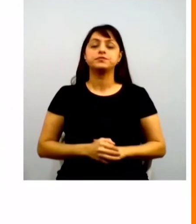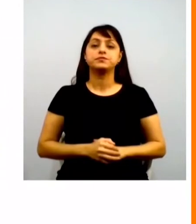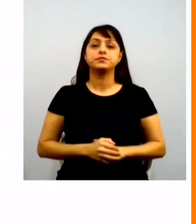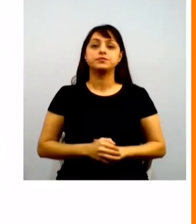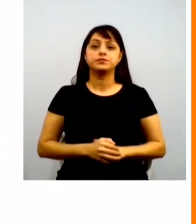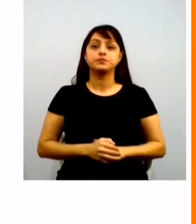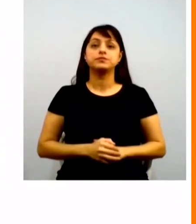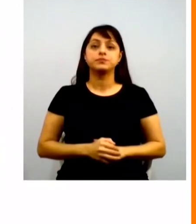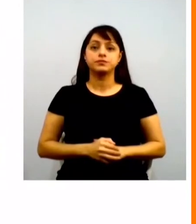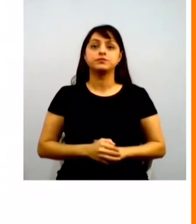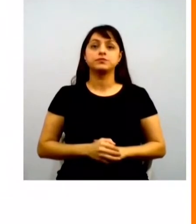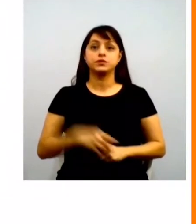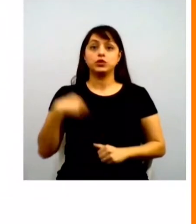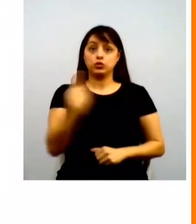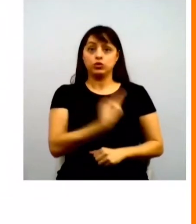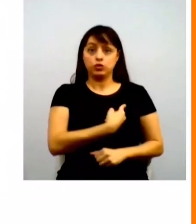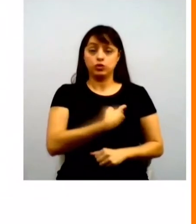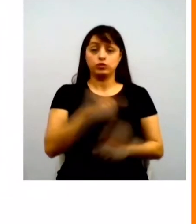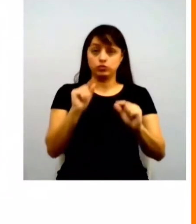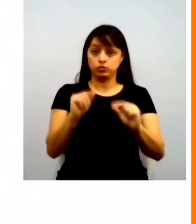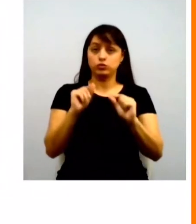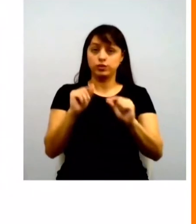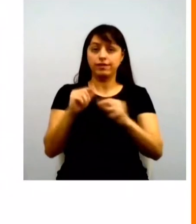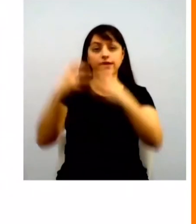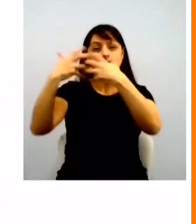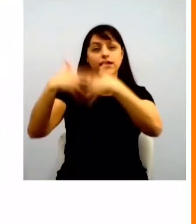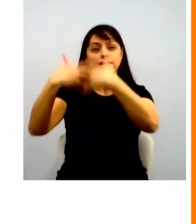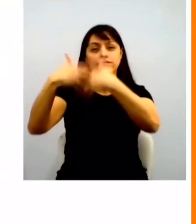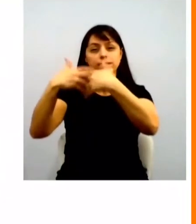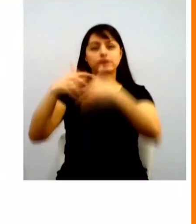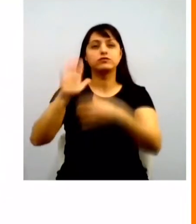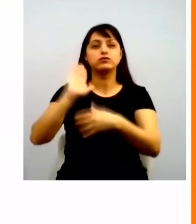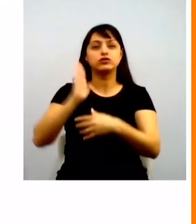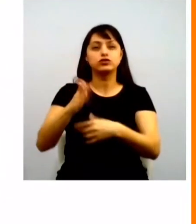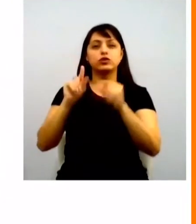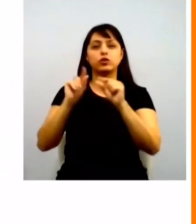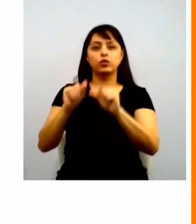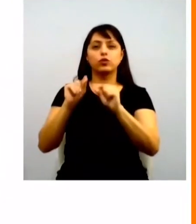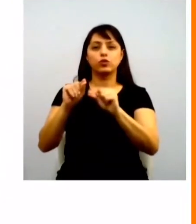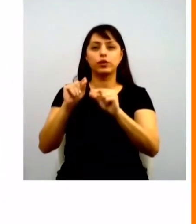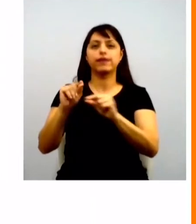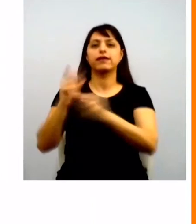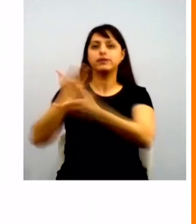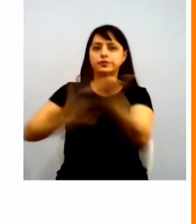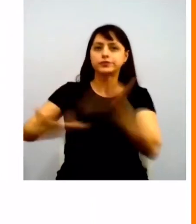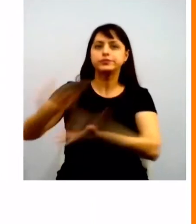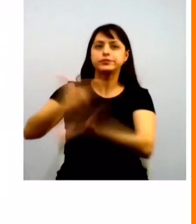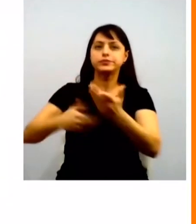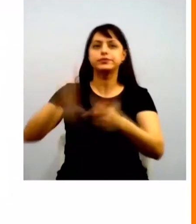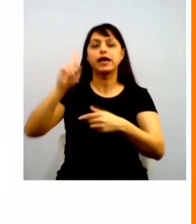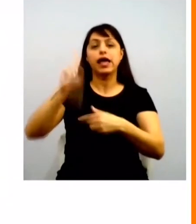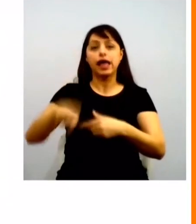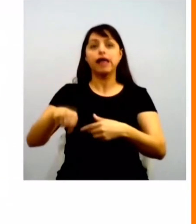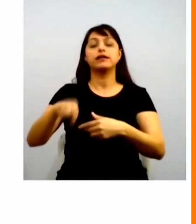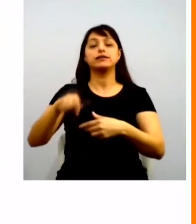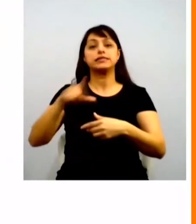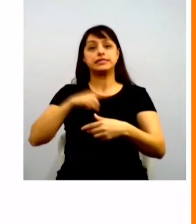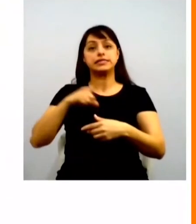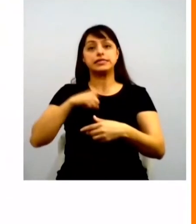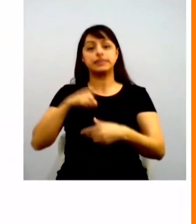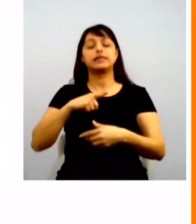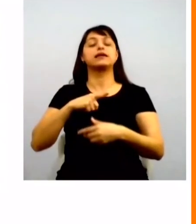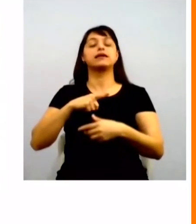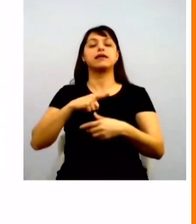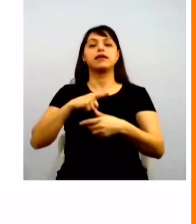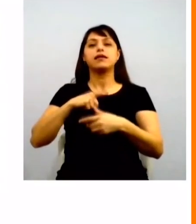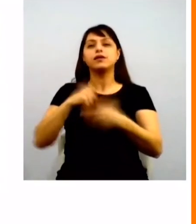desde há tempo, nesta colaboração com o Laboratório Ibero-Americano de Cultura e Desenvolução, com a Colombia, a España e outros